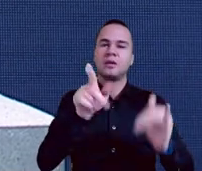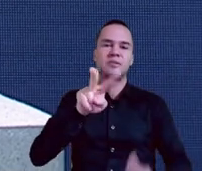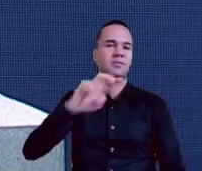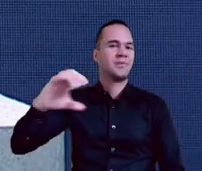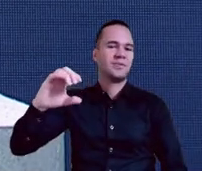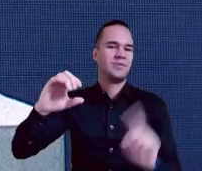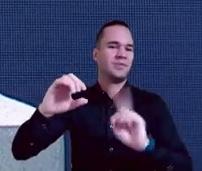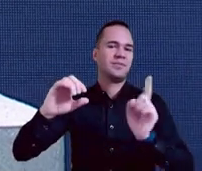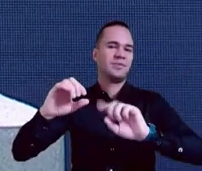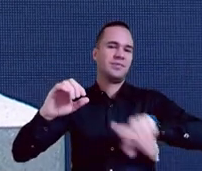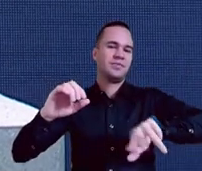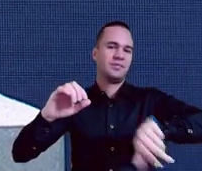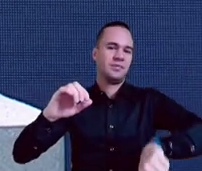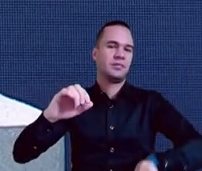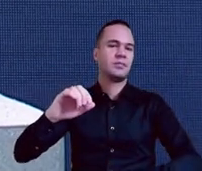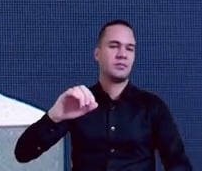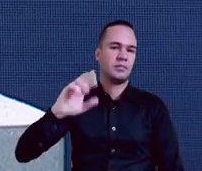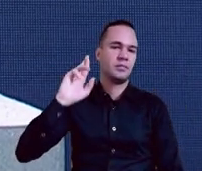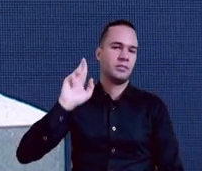é melhor